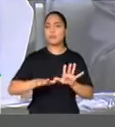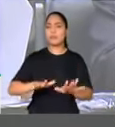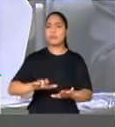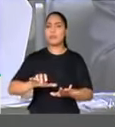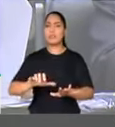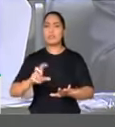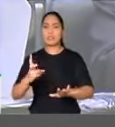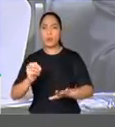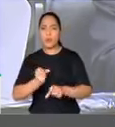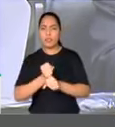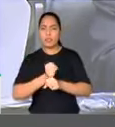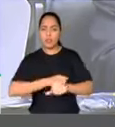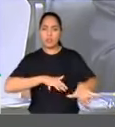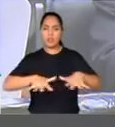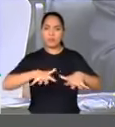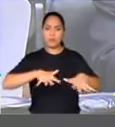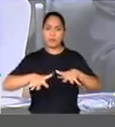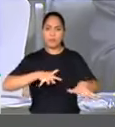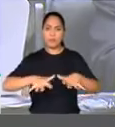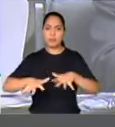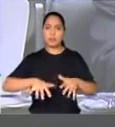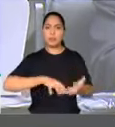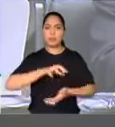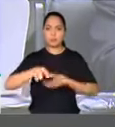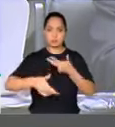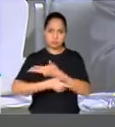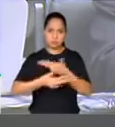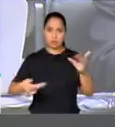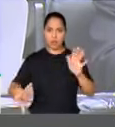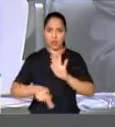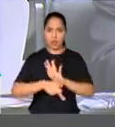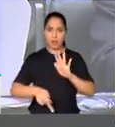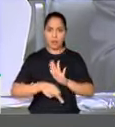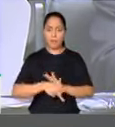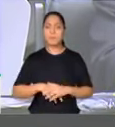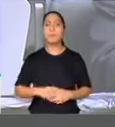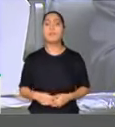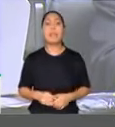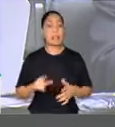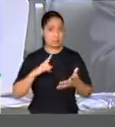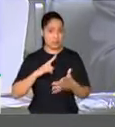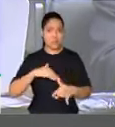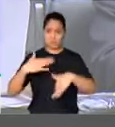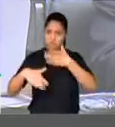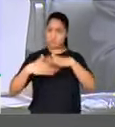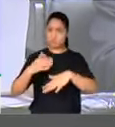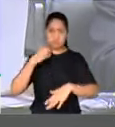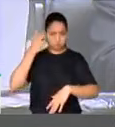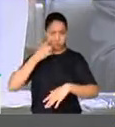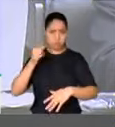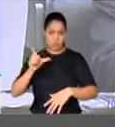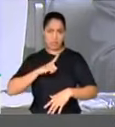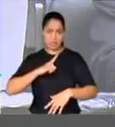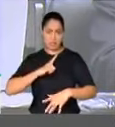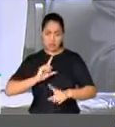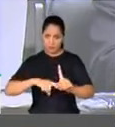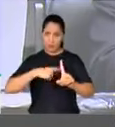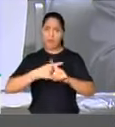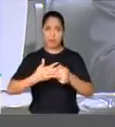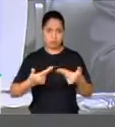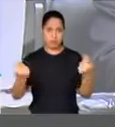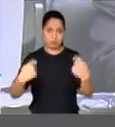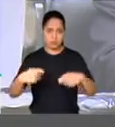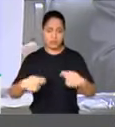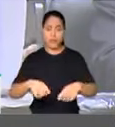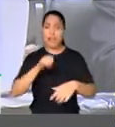de movimento. Apesar dos avanços, senhores parlamentares, ainda resta muito a fazer. Nesse sentido, eventos como